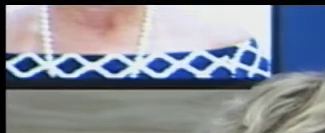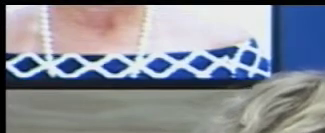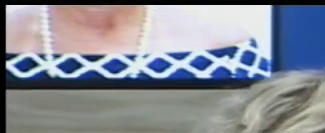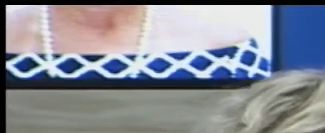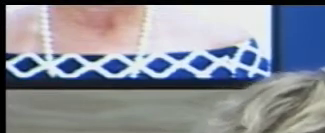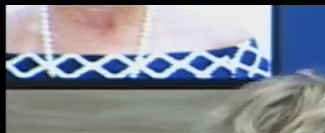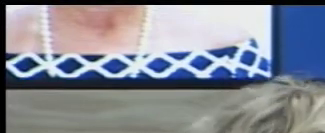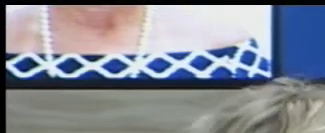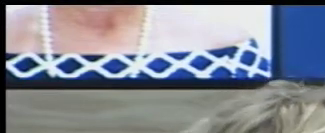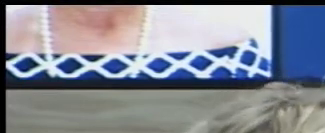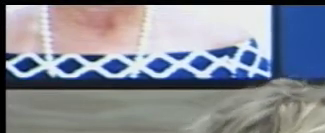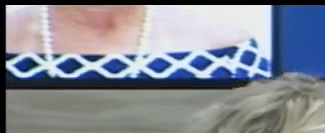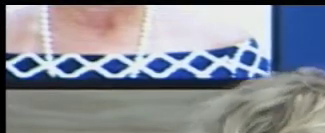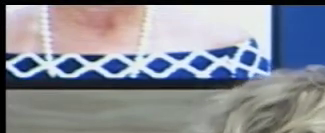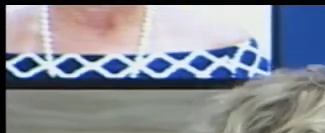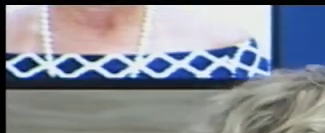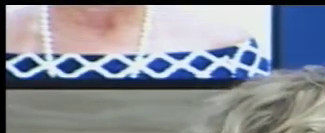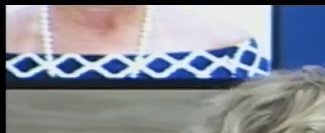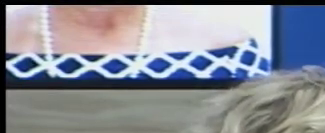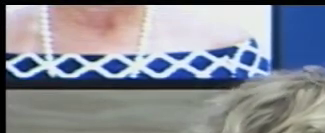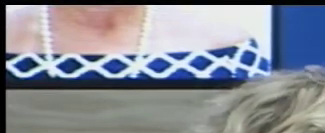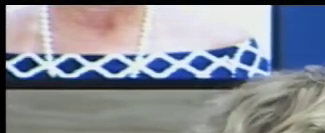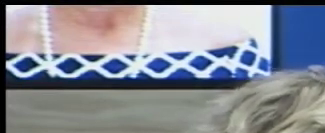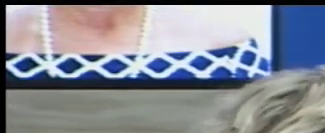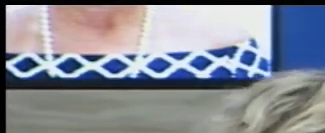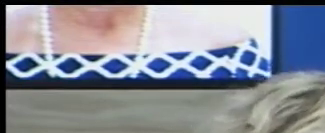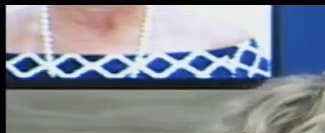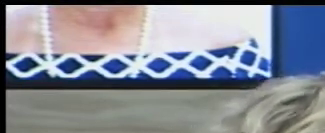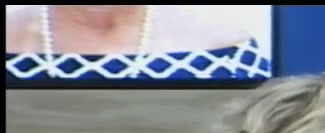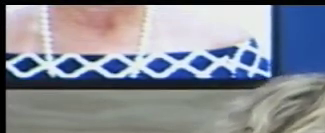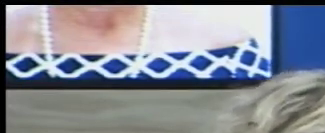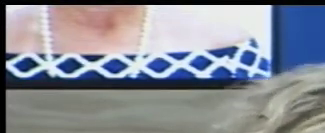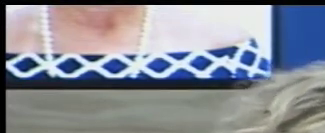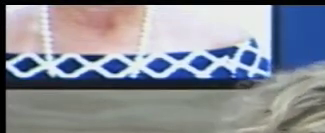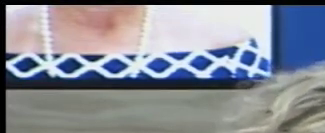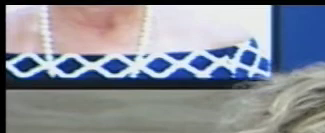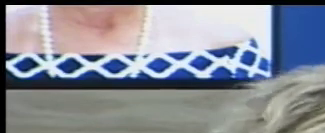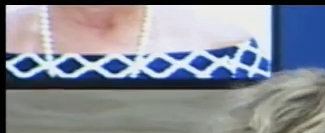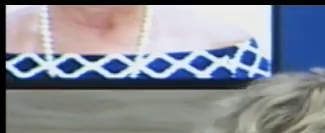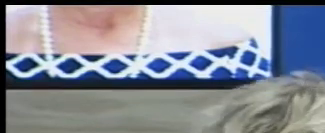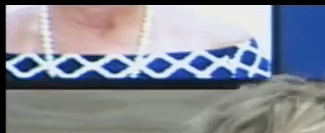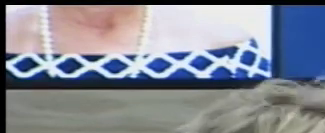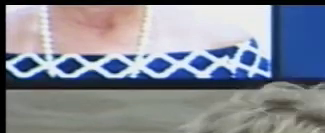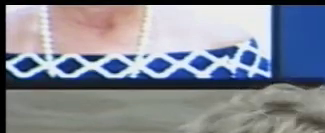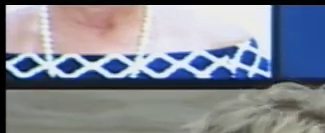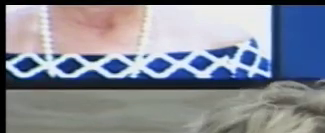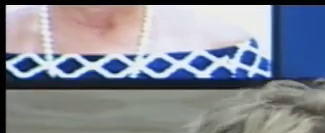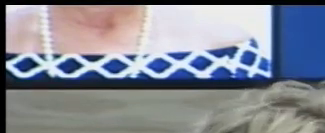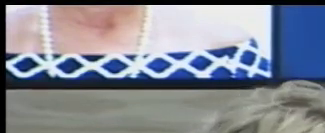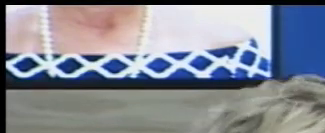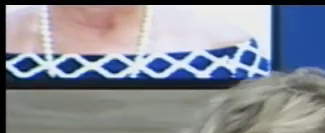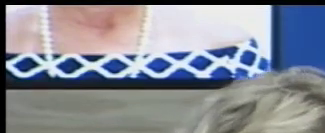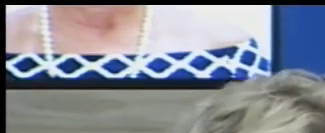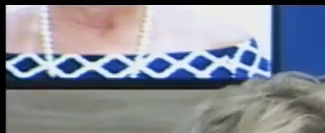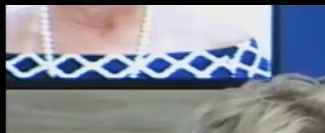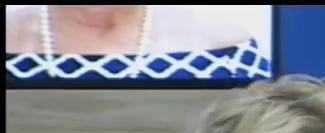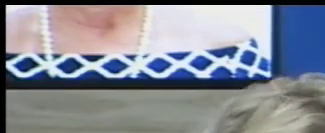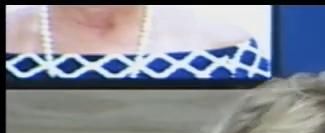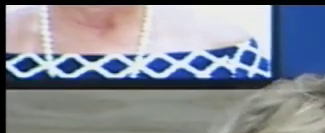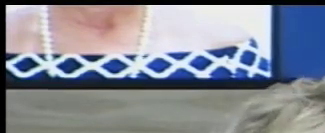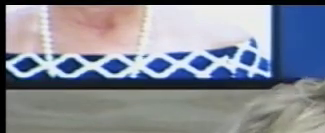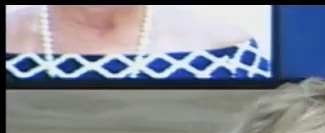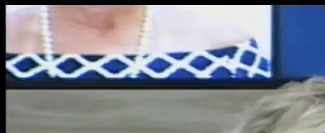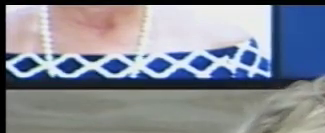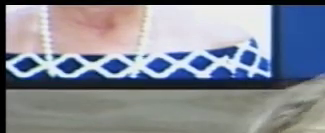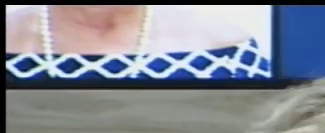substituir lugar da mãe vejo muito mais a questão de um socorro a uma criança que